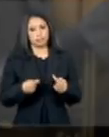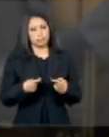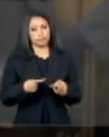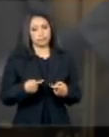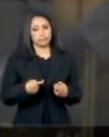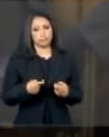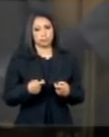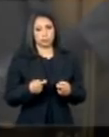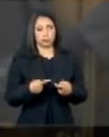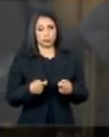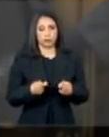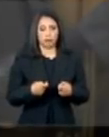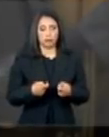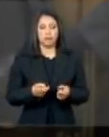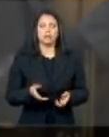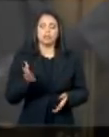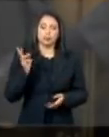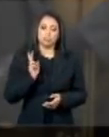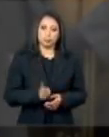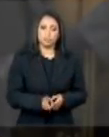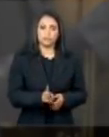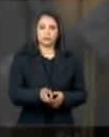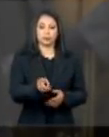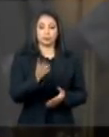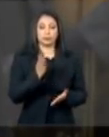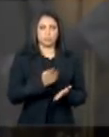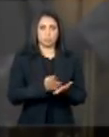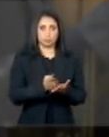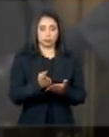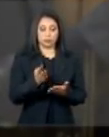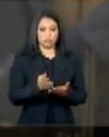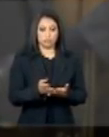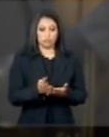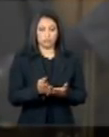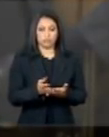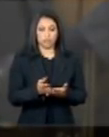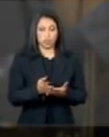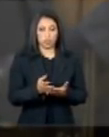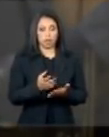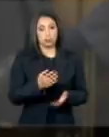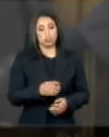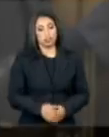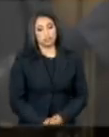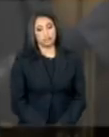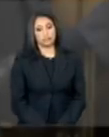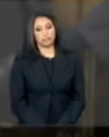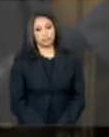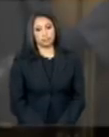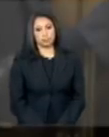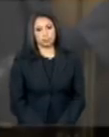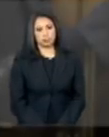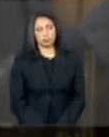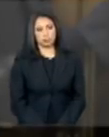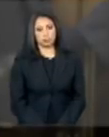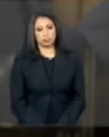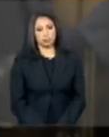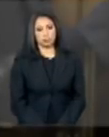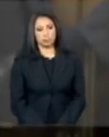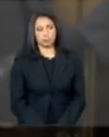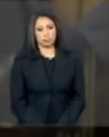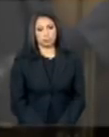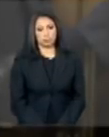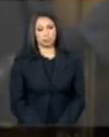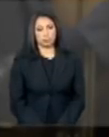caminha nessa direção na sua primeira parte ao menos entendendo e aqui assim